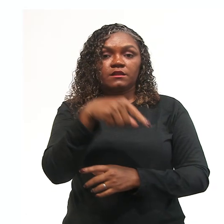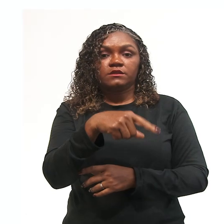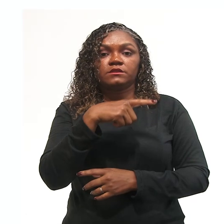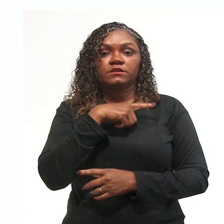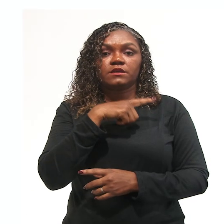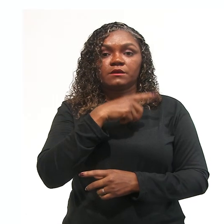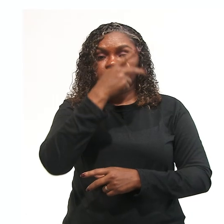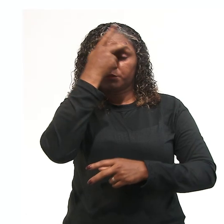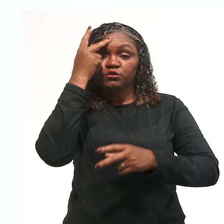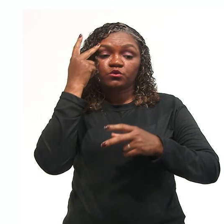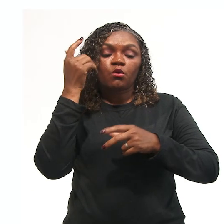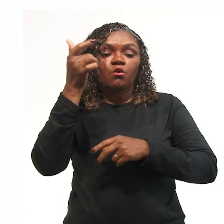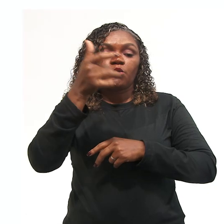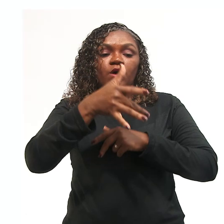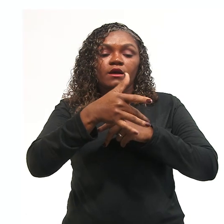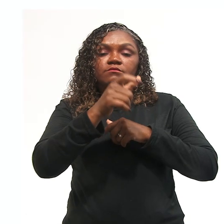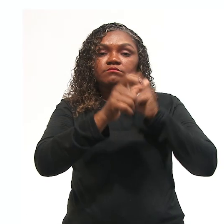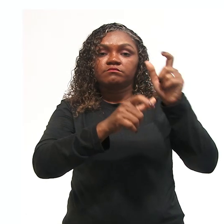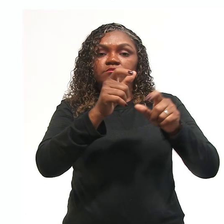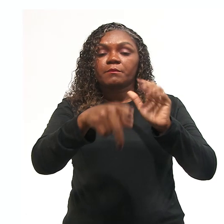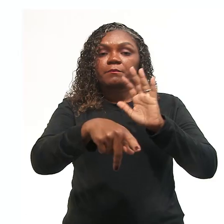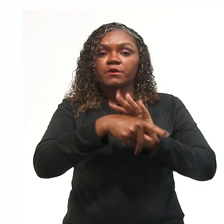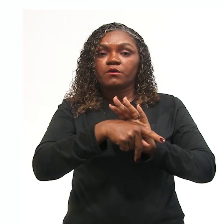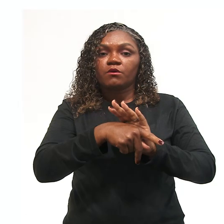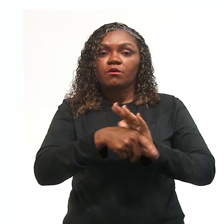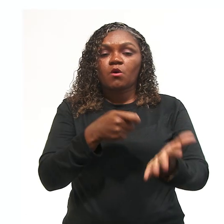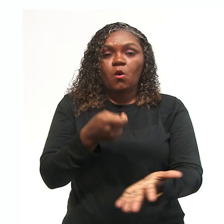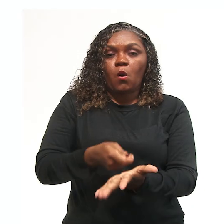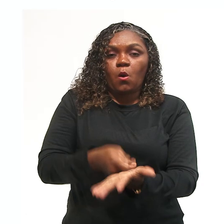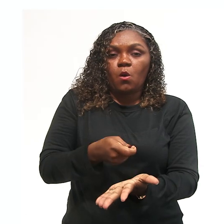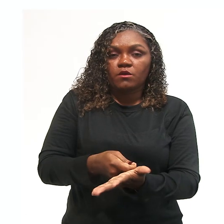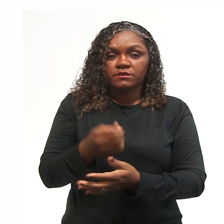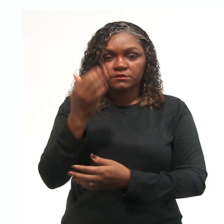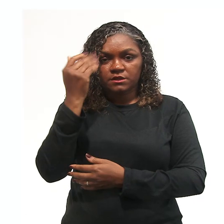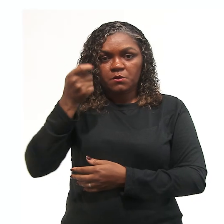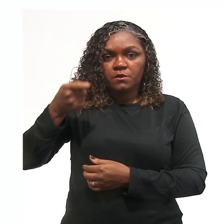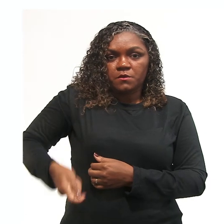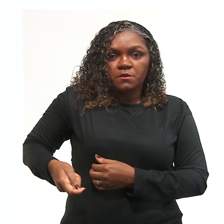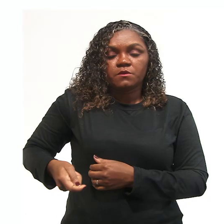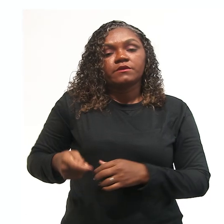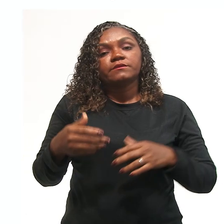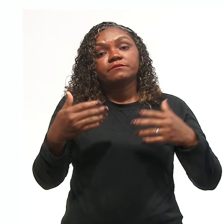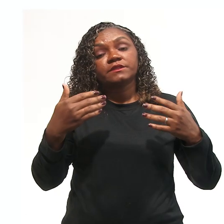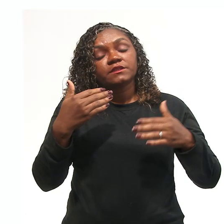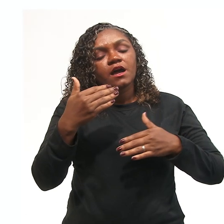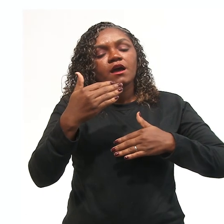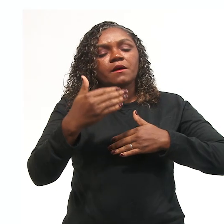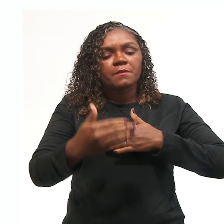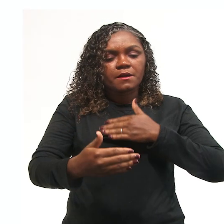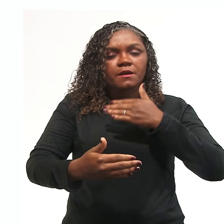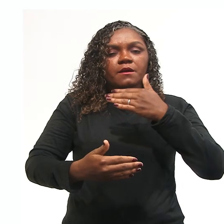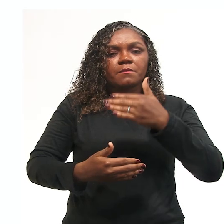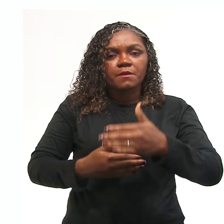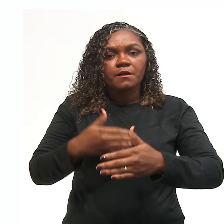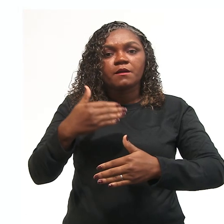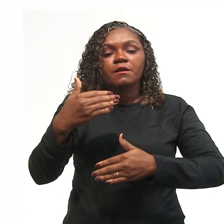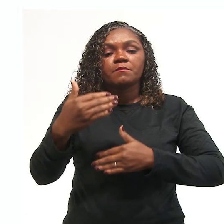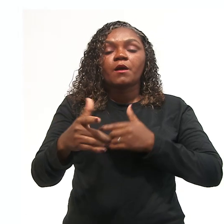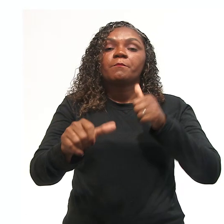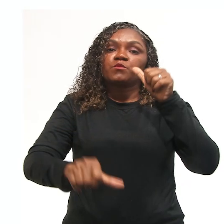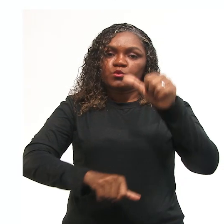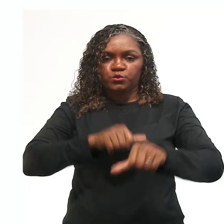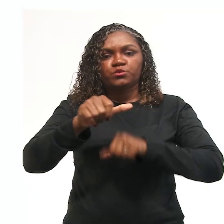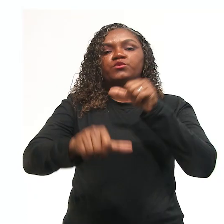atividades exclusivamente burocráticas. Depois, com o passar do tempo, ela